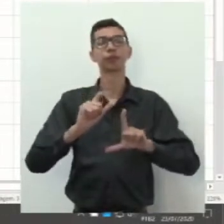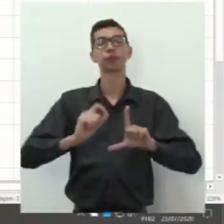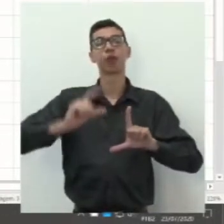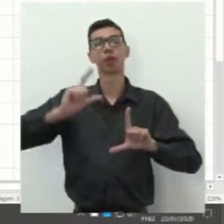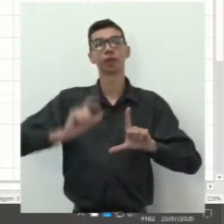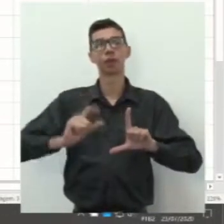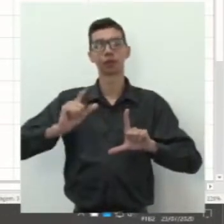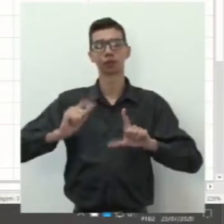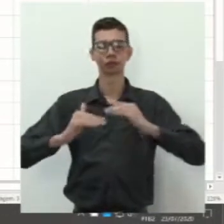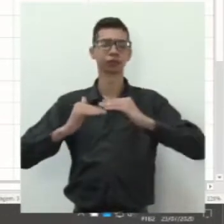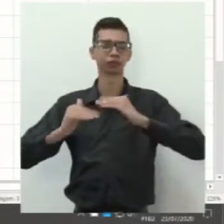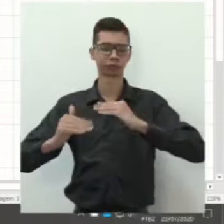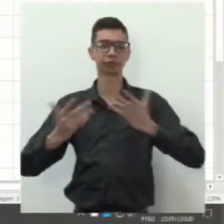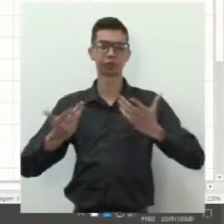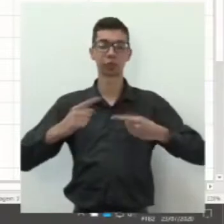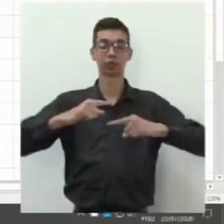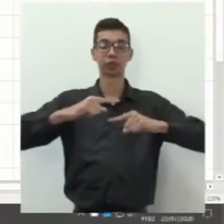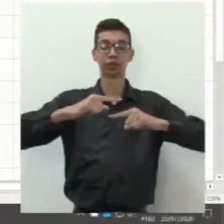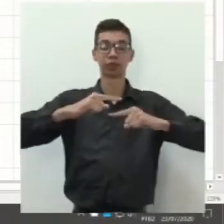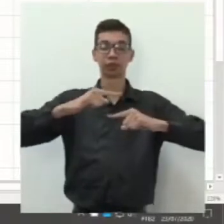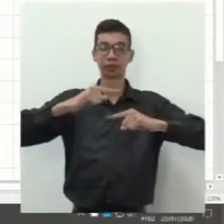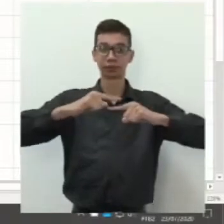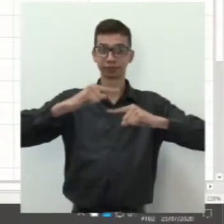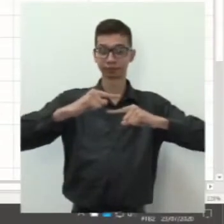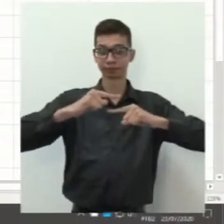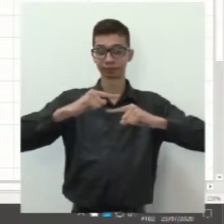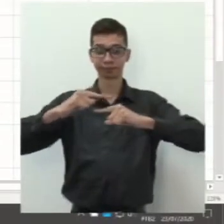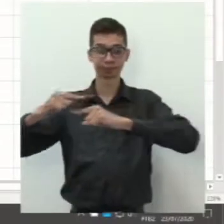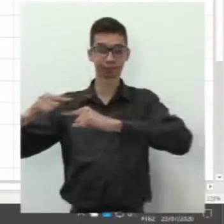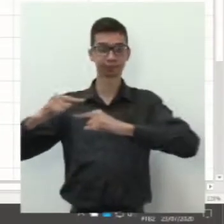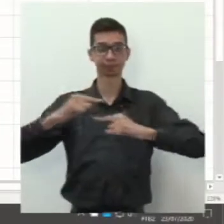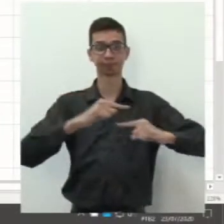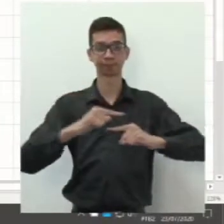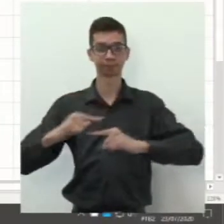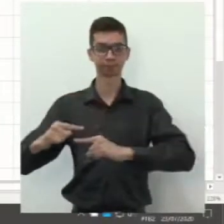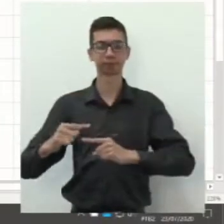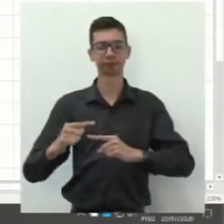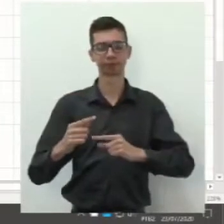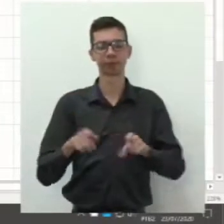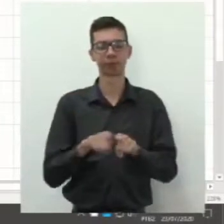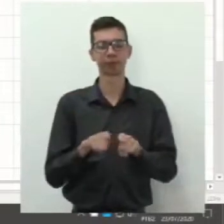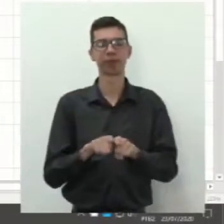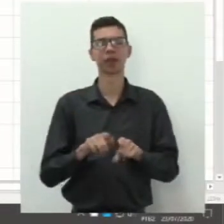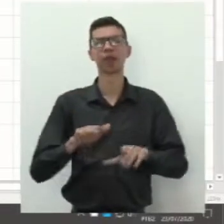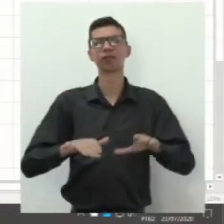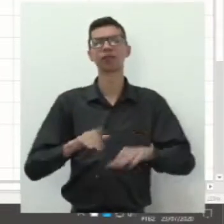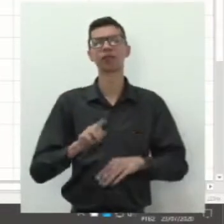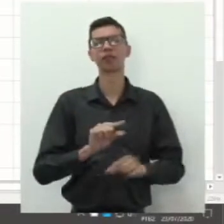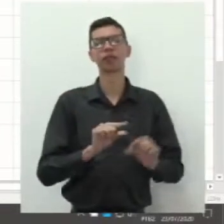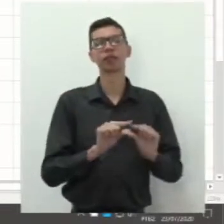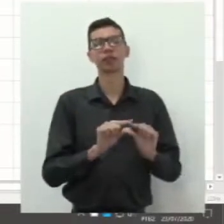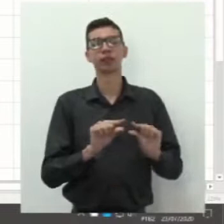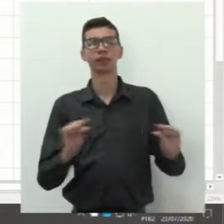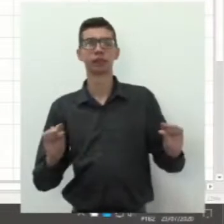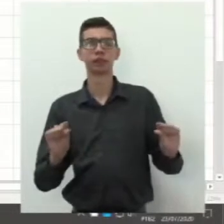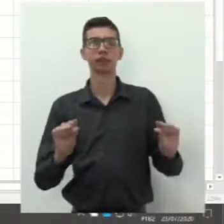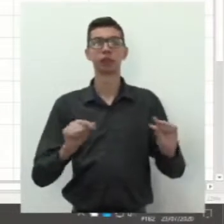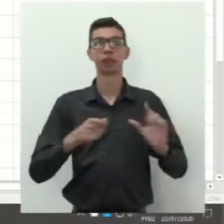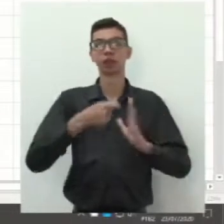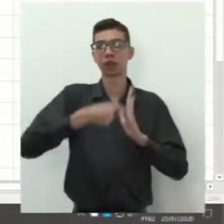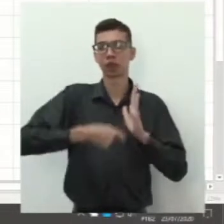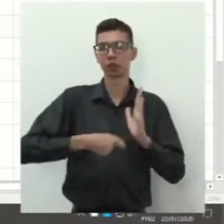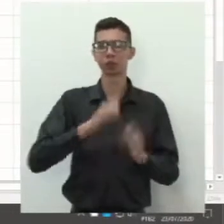acaba sendo padrão. Mas às vezes você pode ter uma linha muito grande, com muito texto, por exemplo, aqui, ó, setor 1,